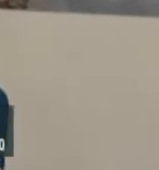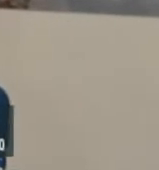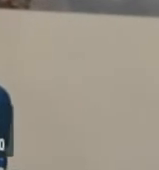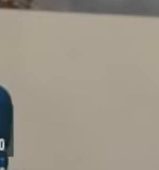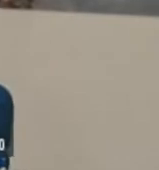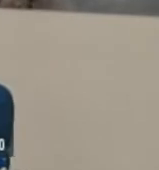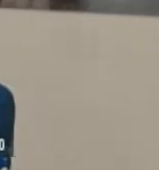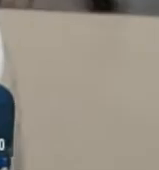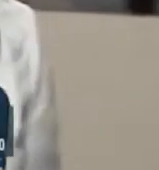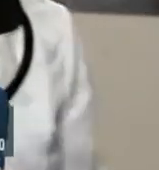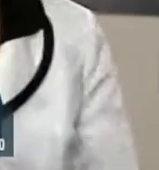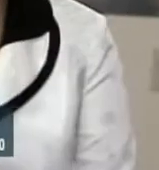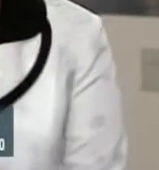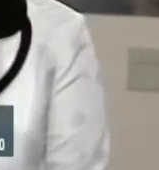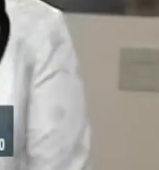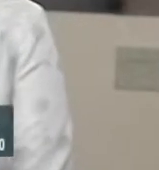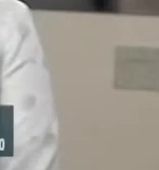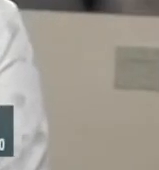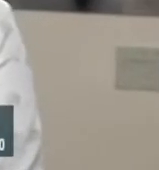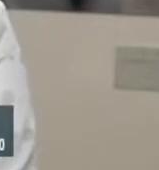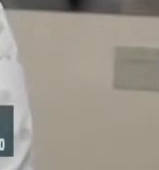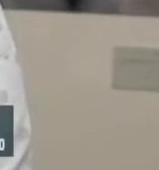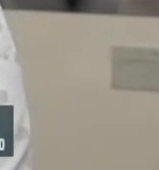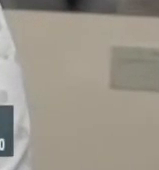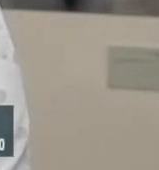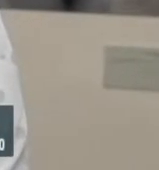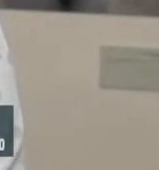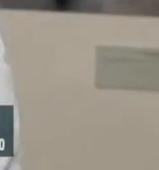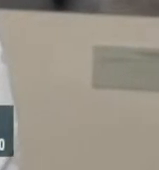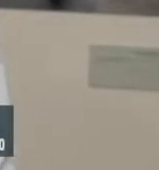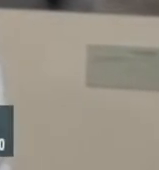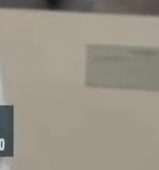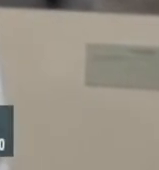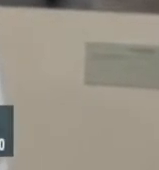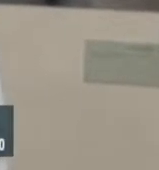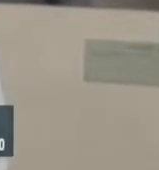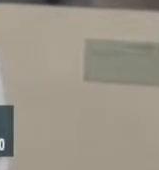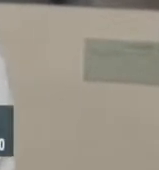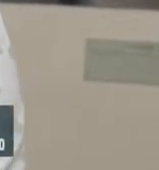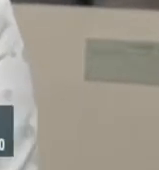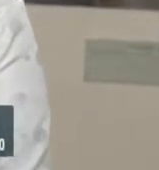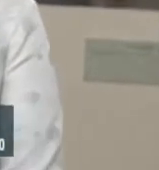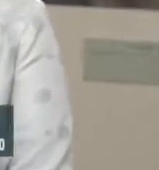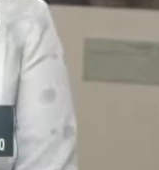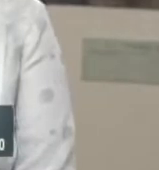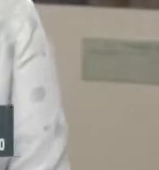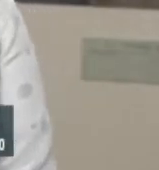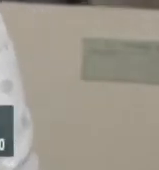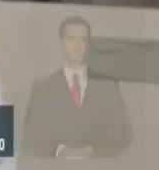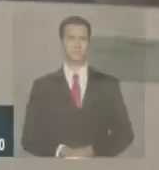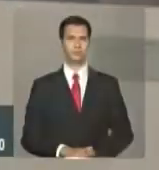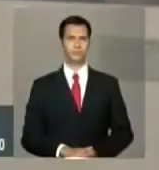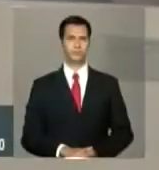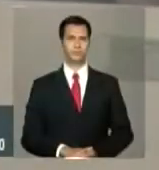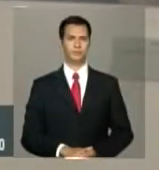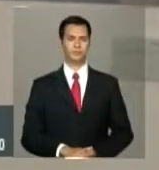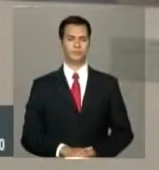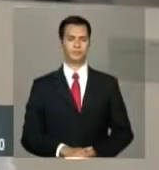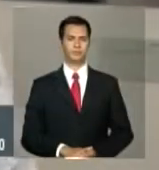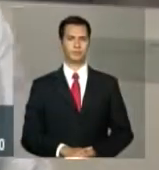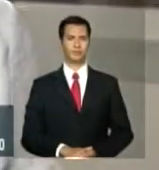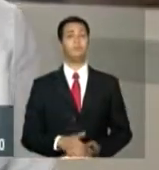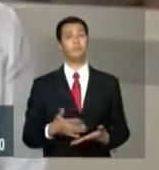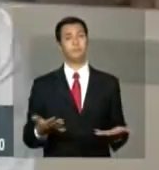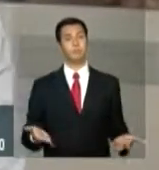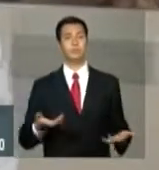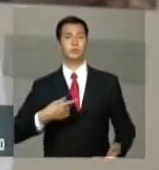com o fato do documento ter sido balizado por um denominador mínimo? Se a gente tivesse